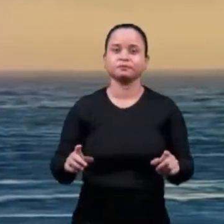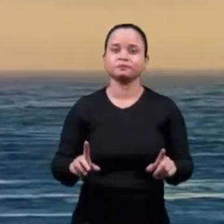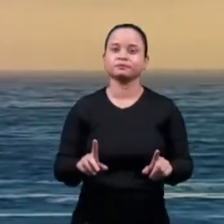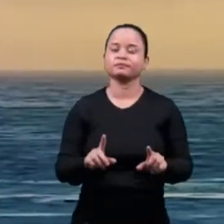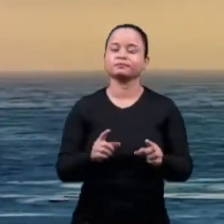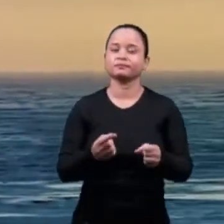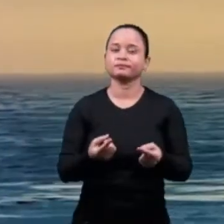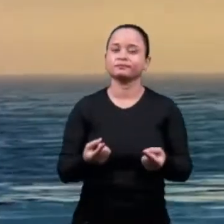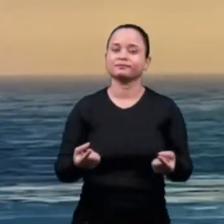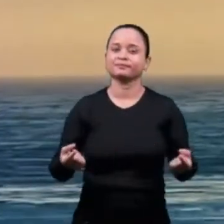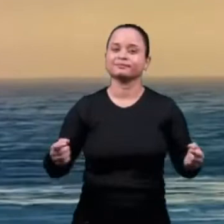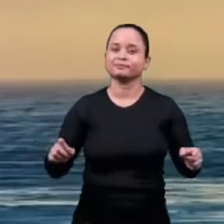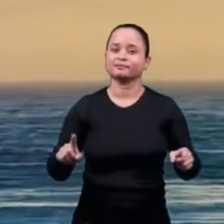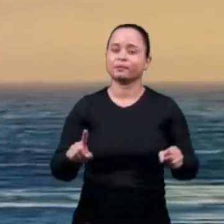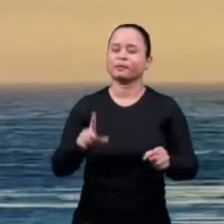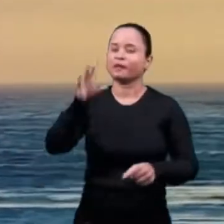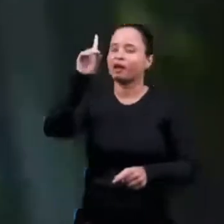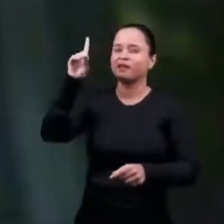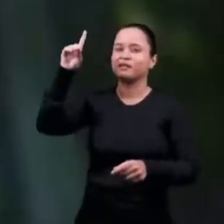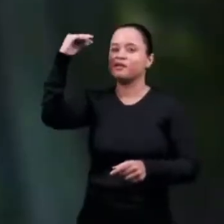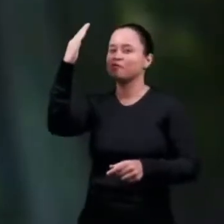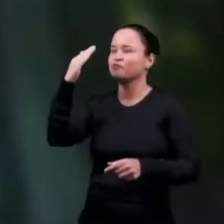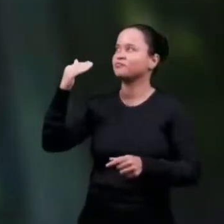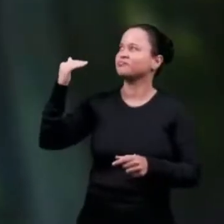Deus supremo,